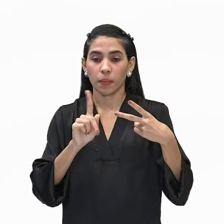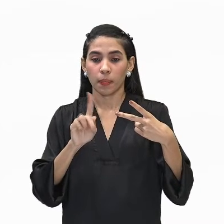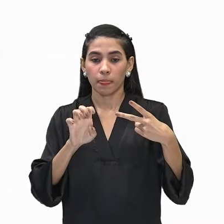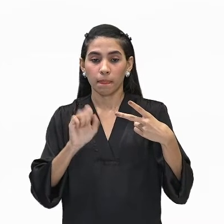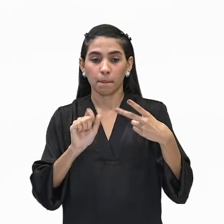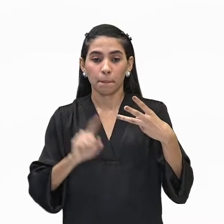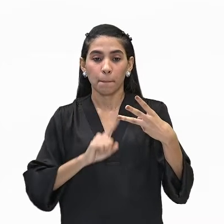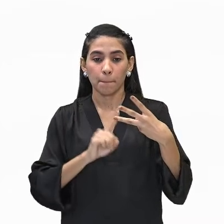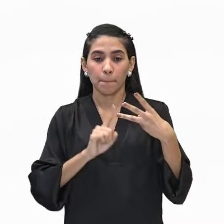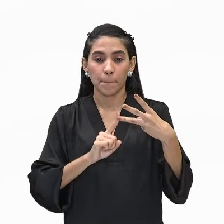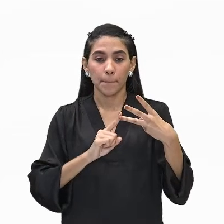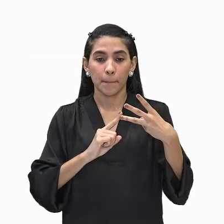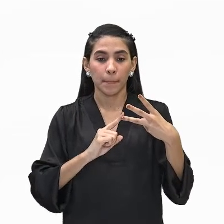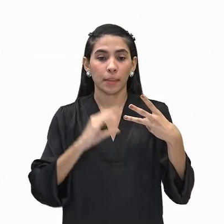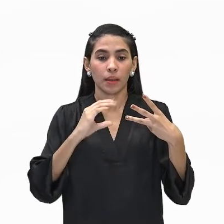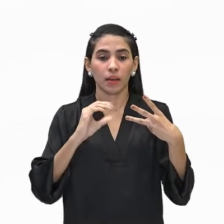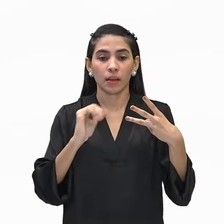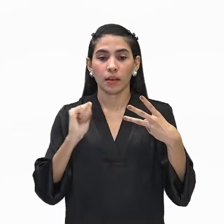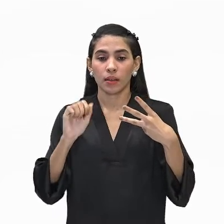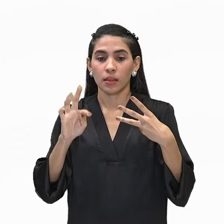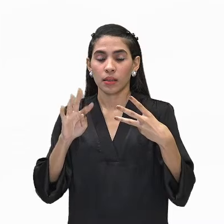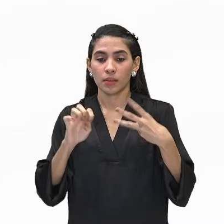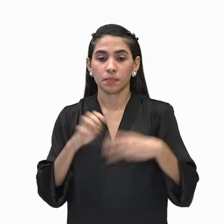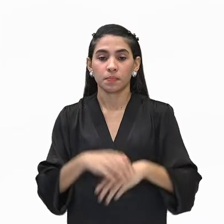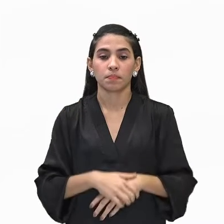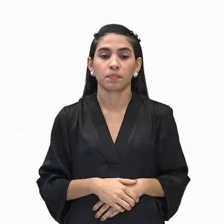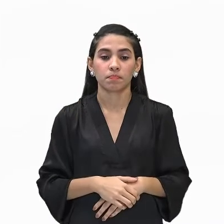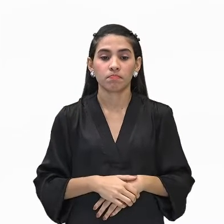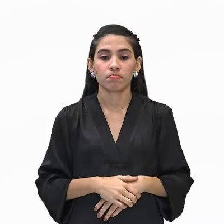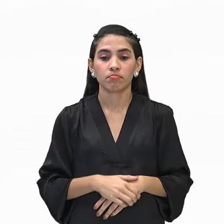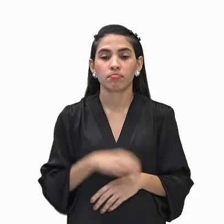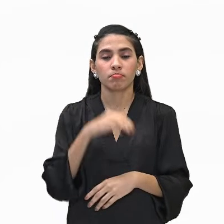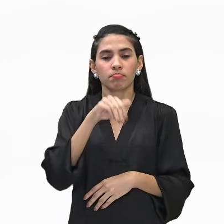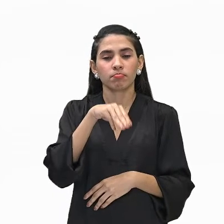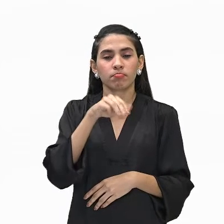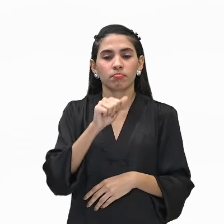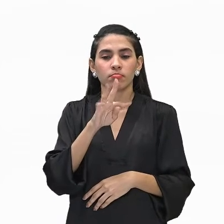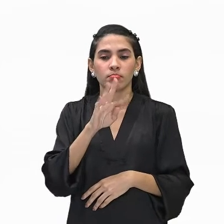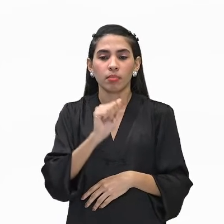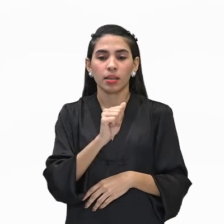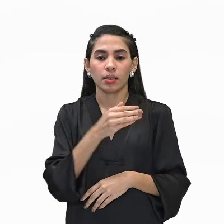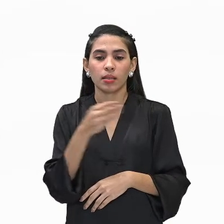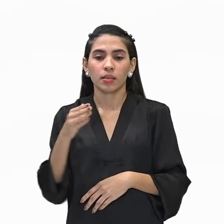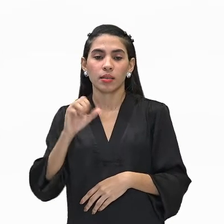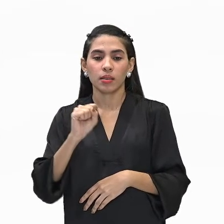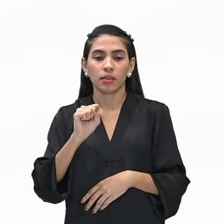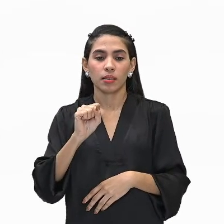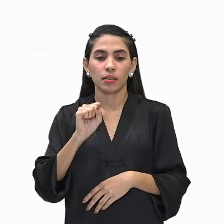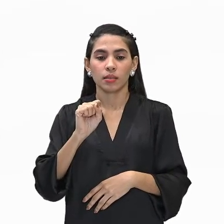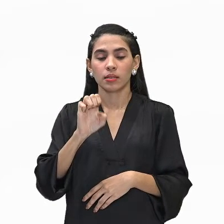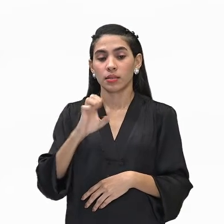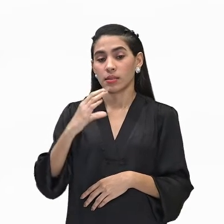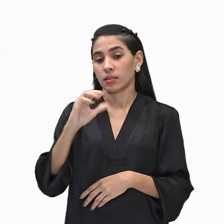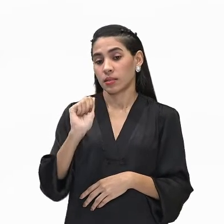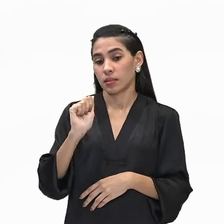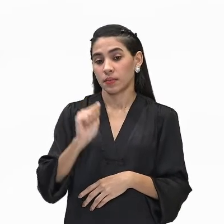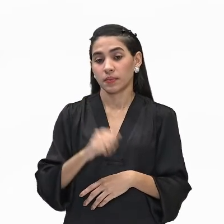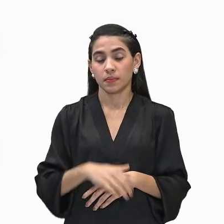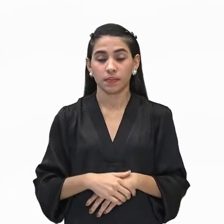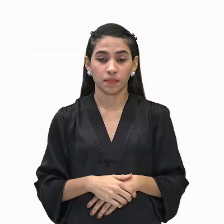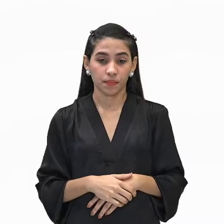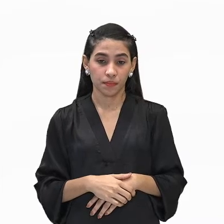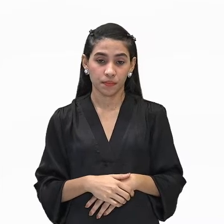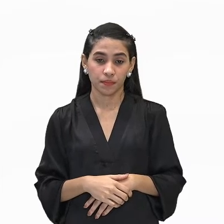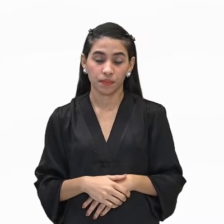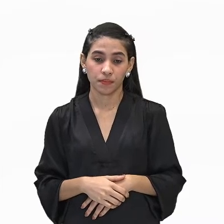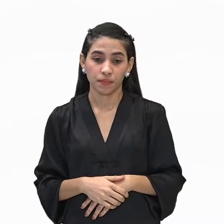do Guarani significa mata seca, que eu tenho certeza que quem mora no interior, nas regiões ribeirinhas, conhece muito bem o que é o igapó e conhece